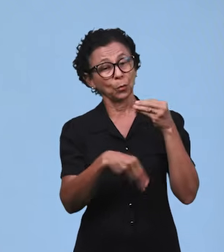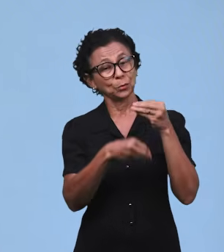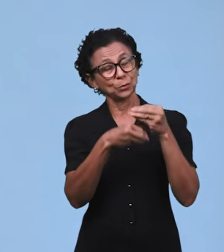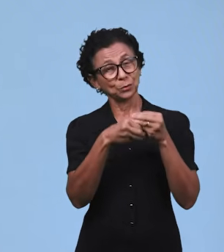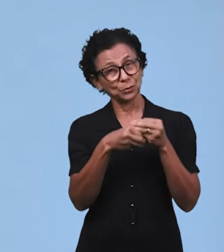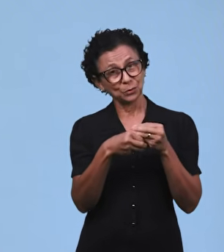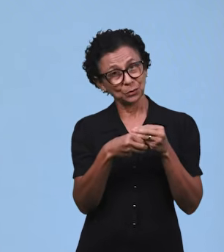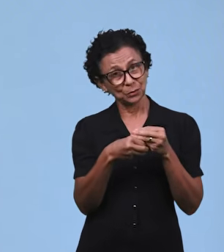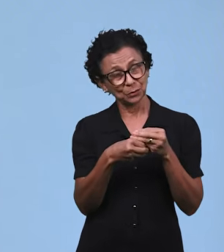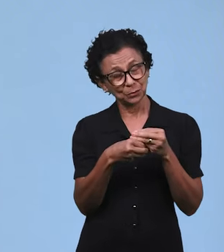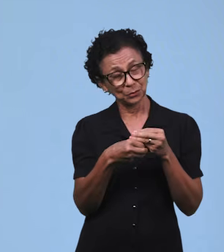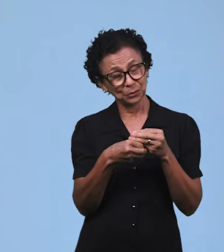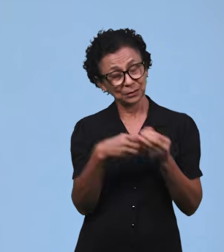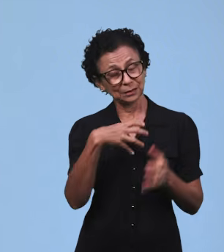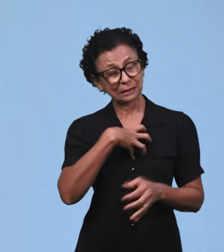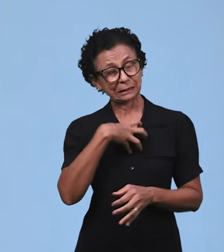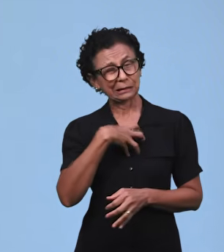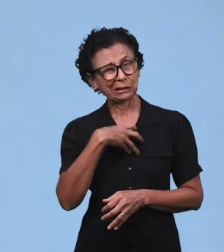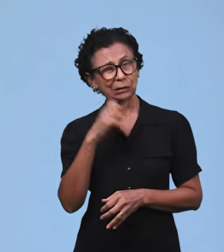dor, como cefaleia,